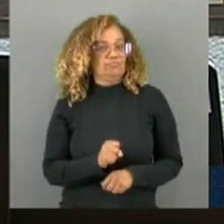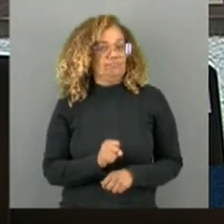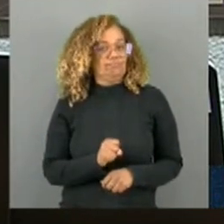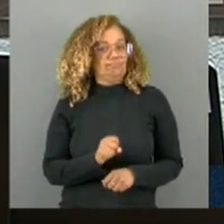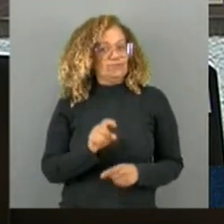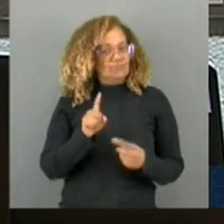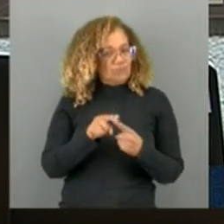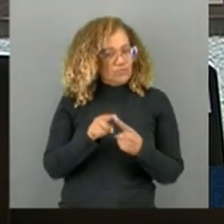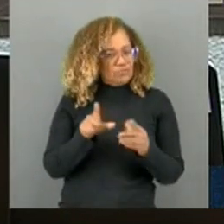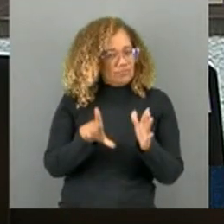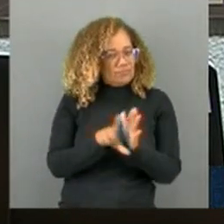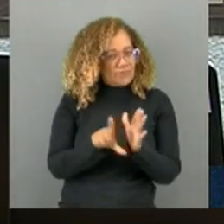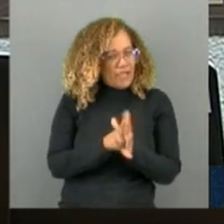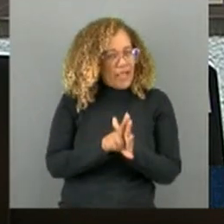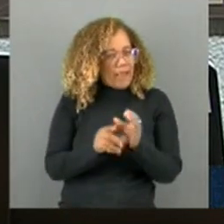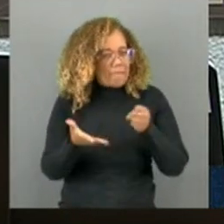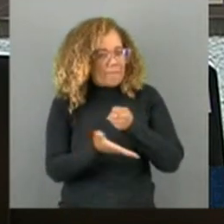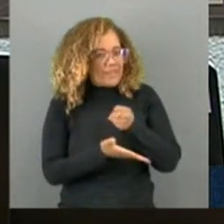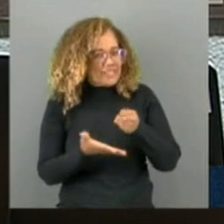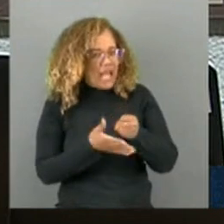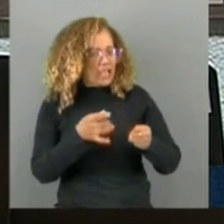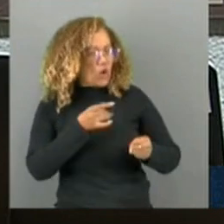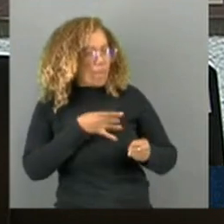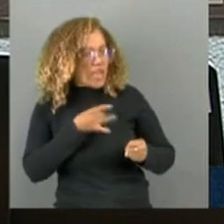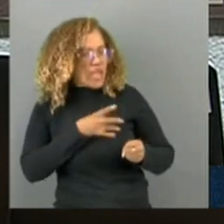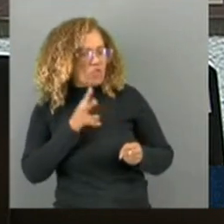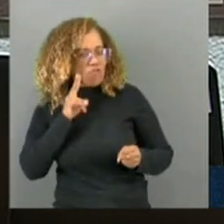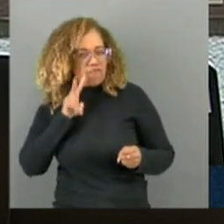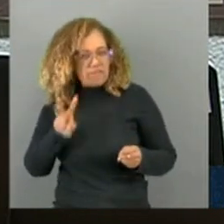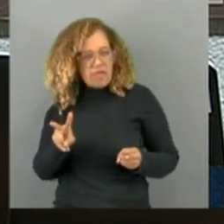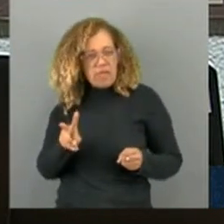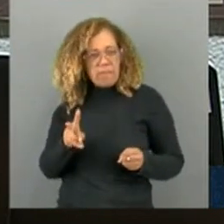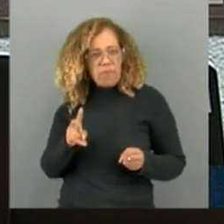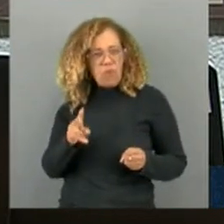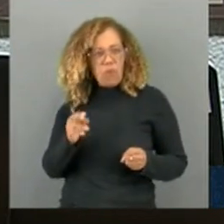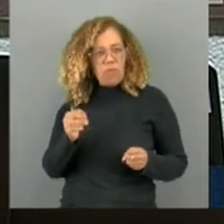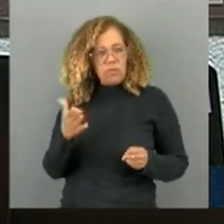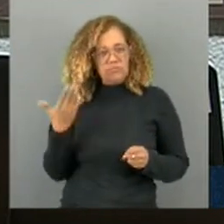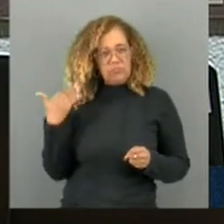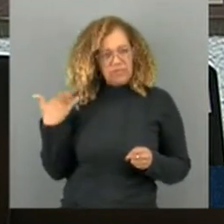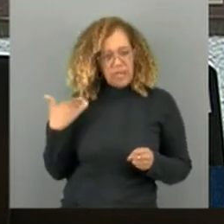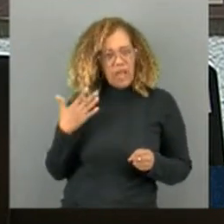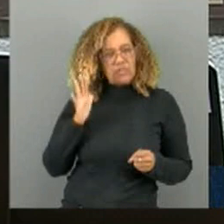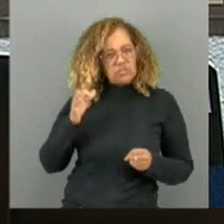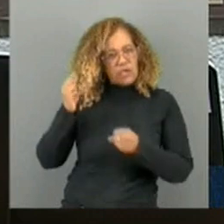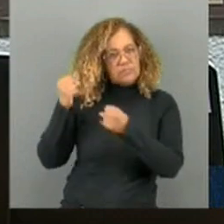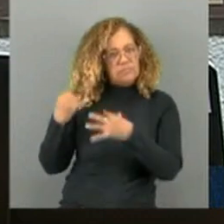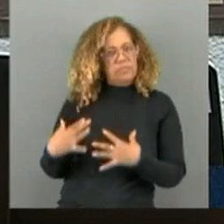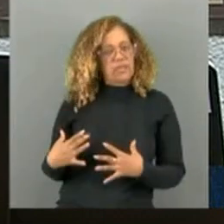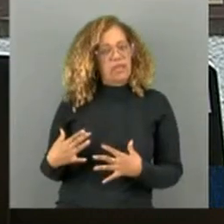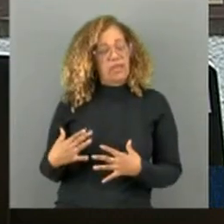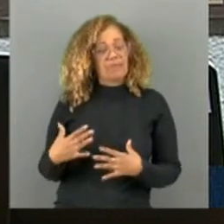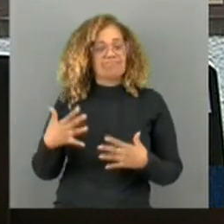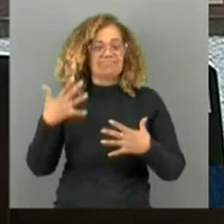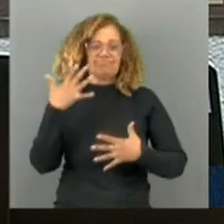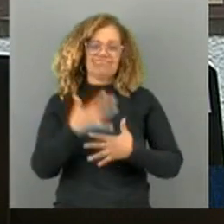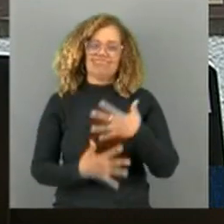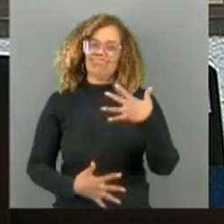legislação, quando ela é feita baseada no medo, como a gente viu originalmente, eu falei aqui algumas vezes sobre isso,